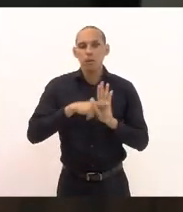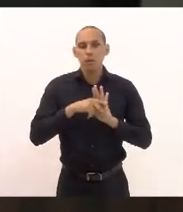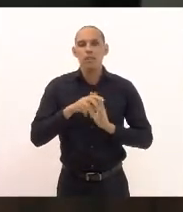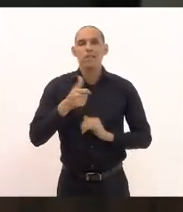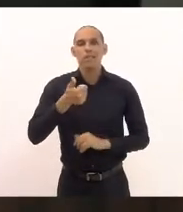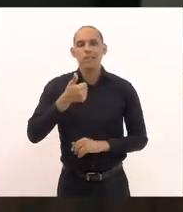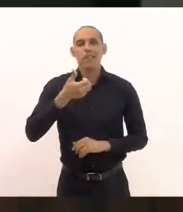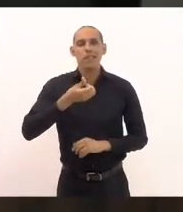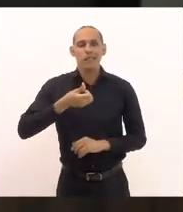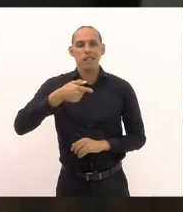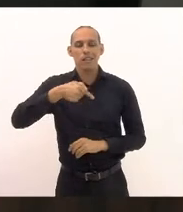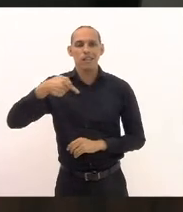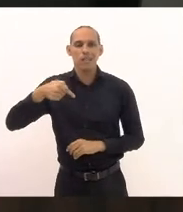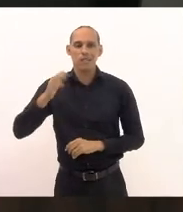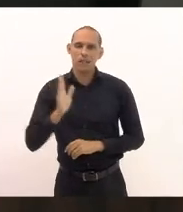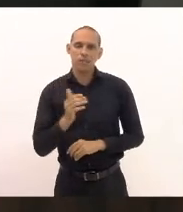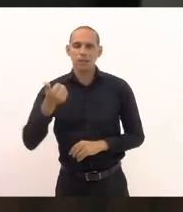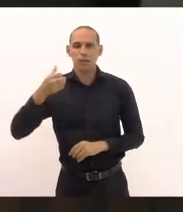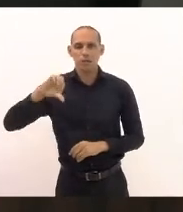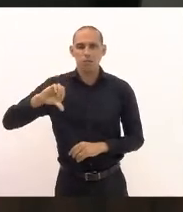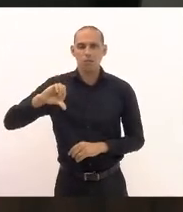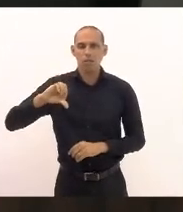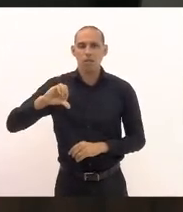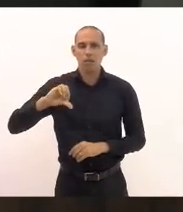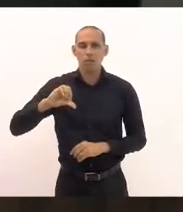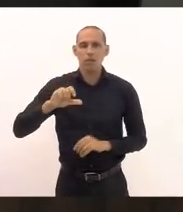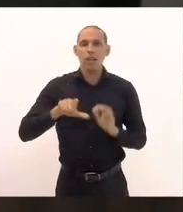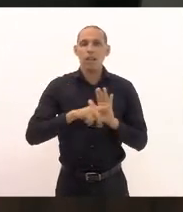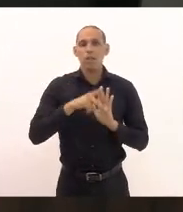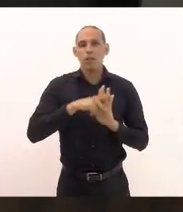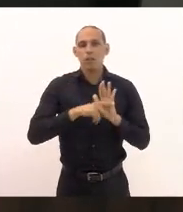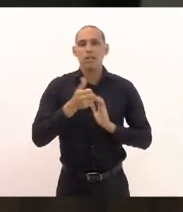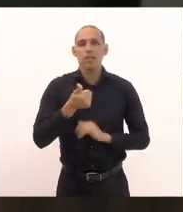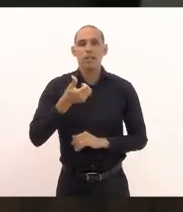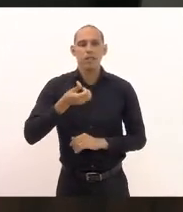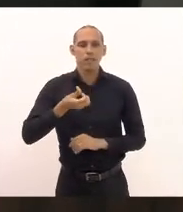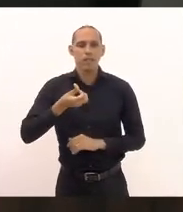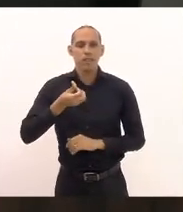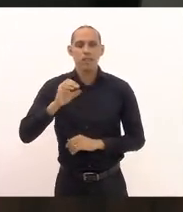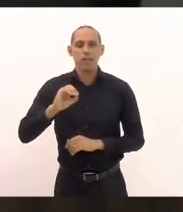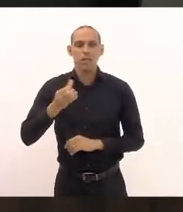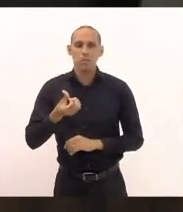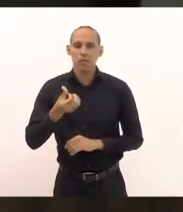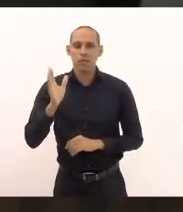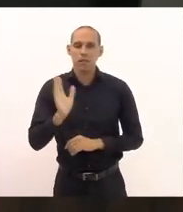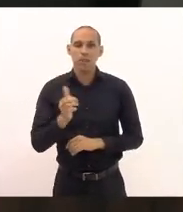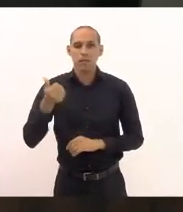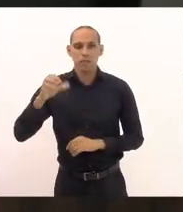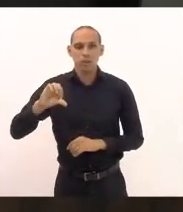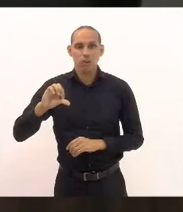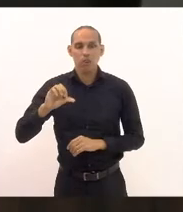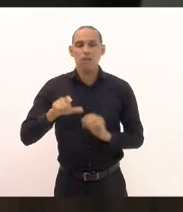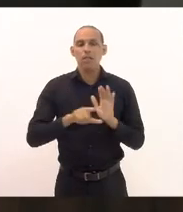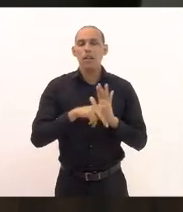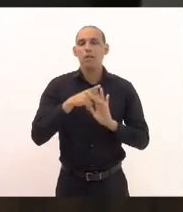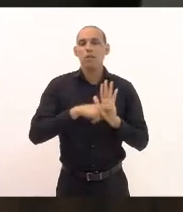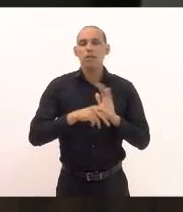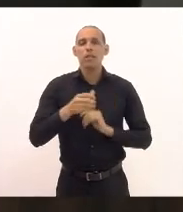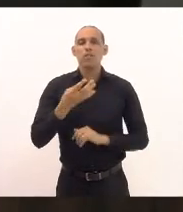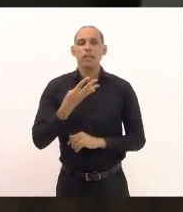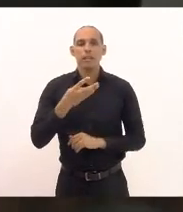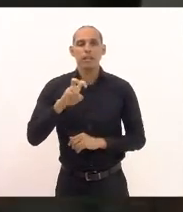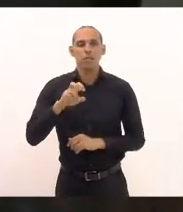1677 de 19, projeto de lei 1606 de 19, projeto de lei 4564